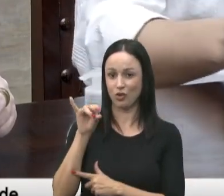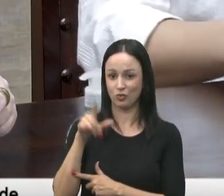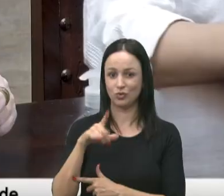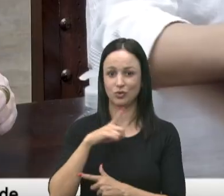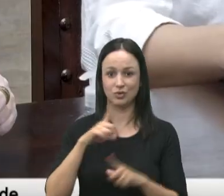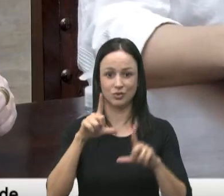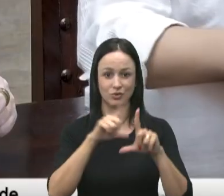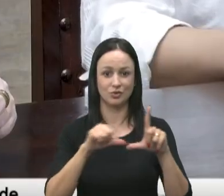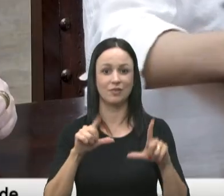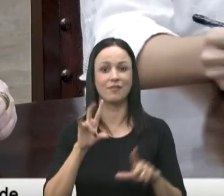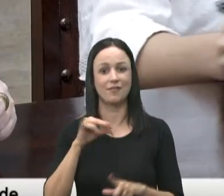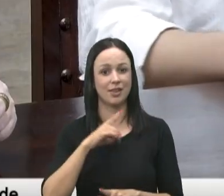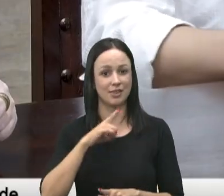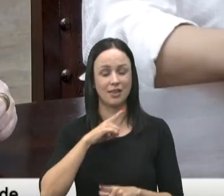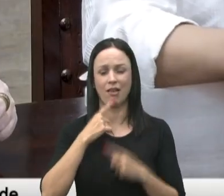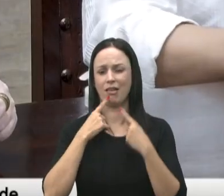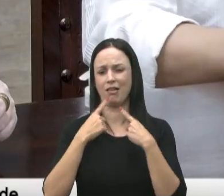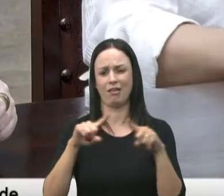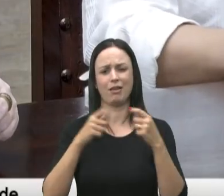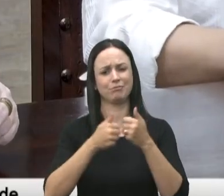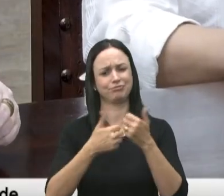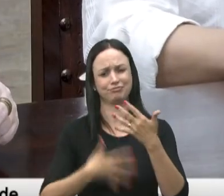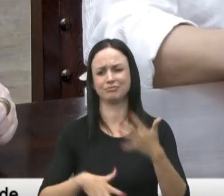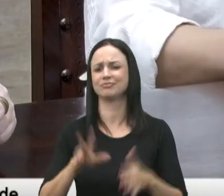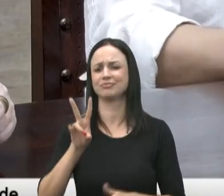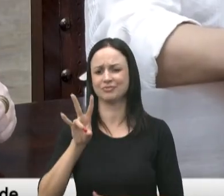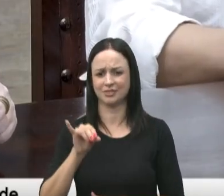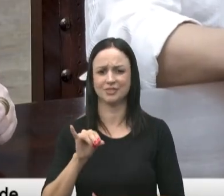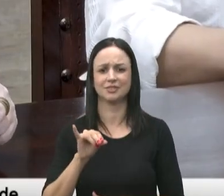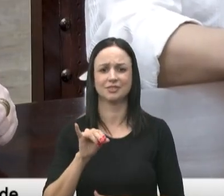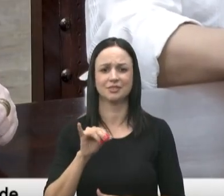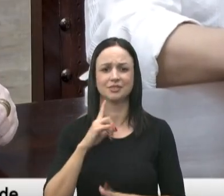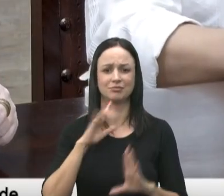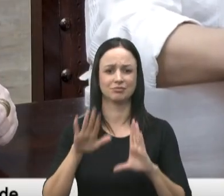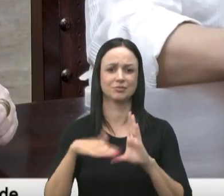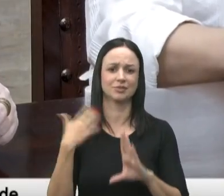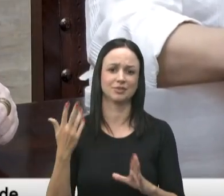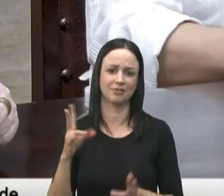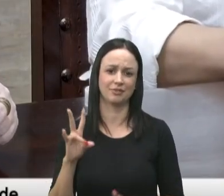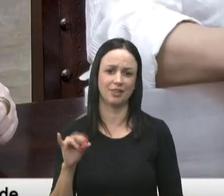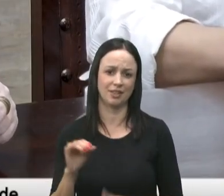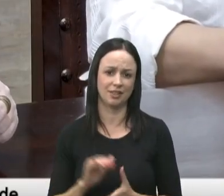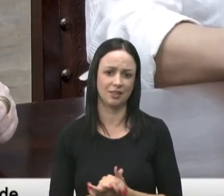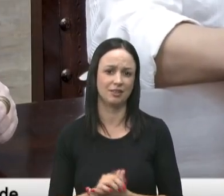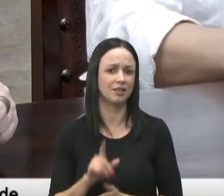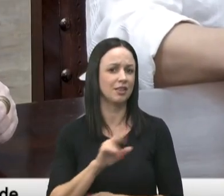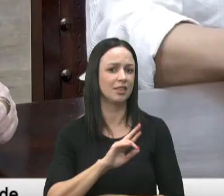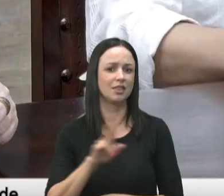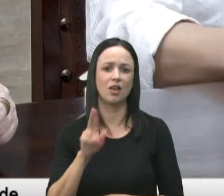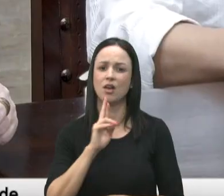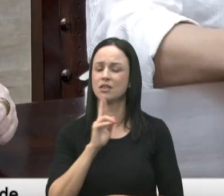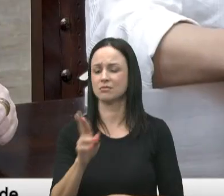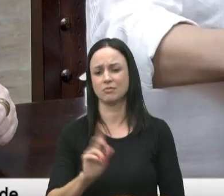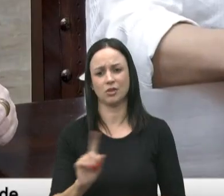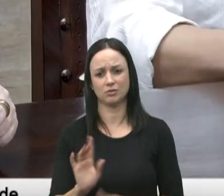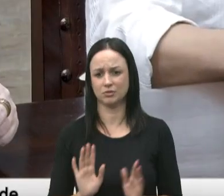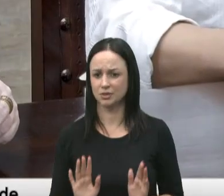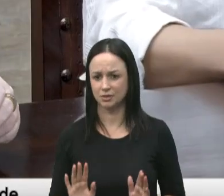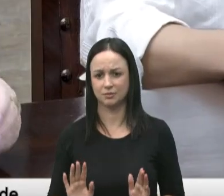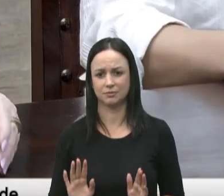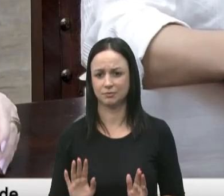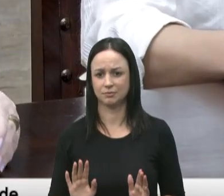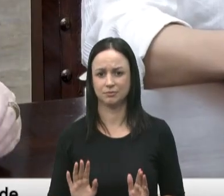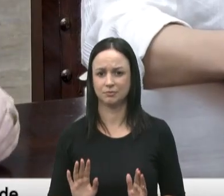Câmara, vai ter um monte de crítica, que é o que acabaram de me mandar. Não respondam.